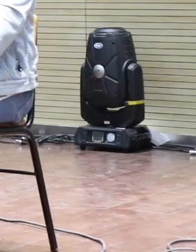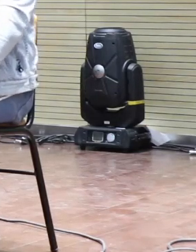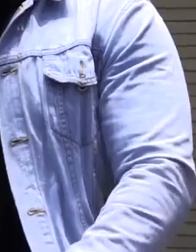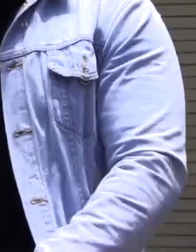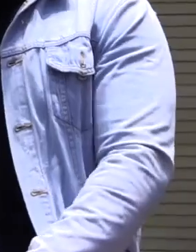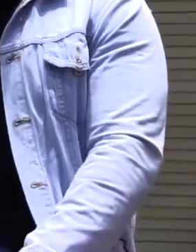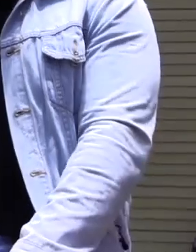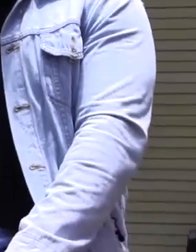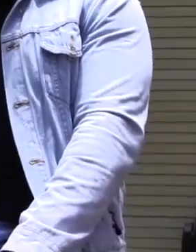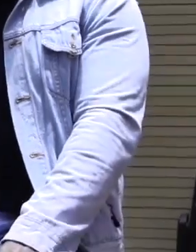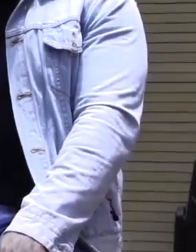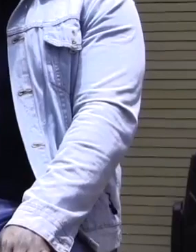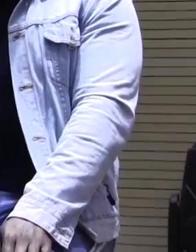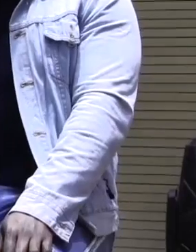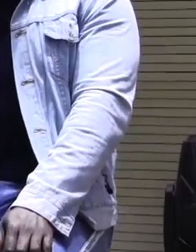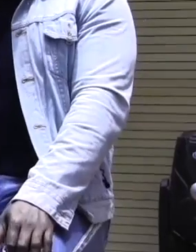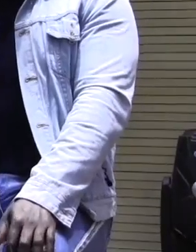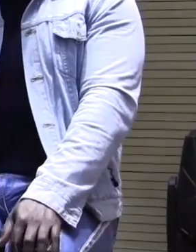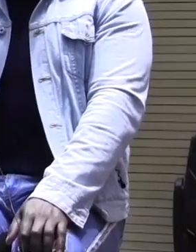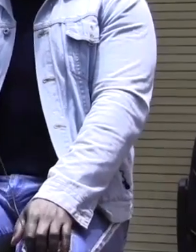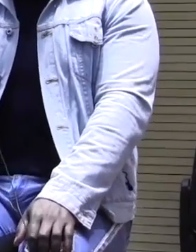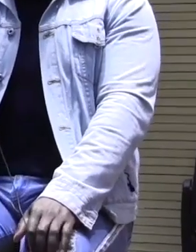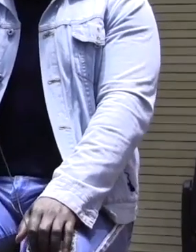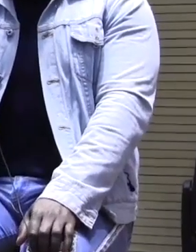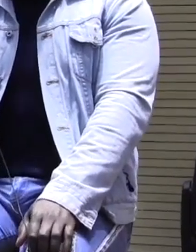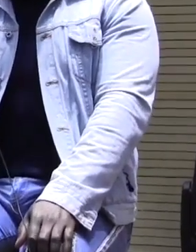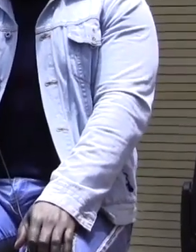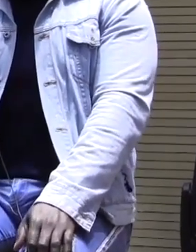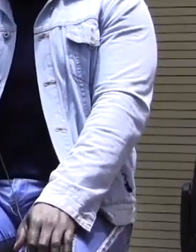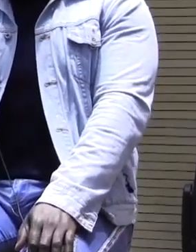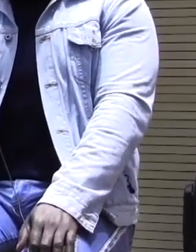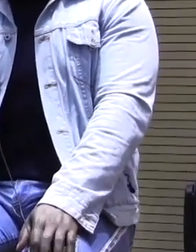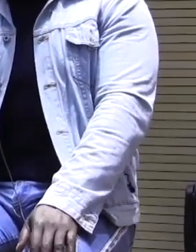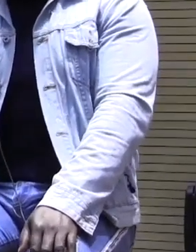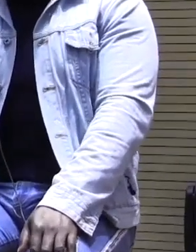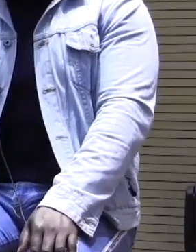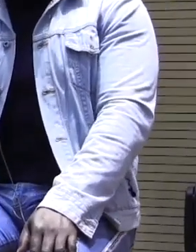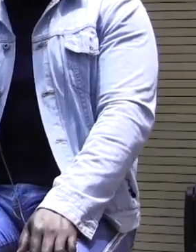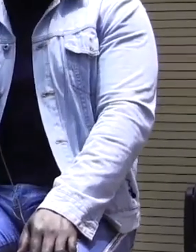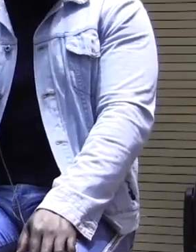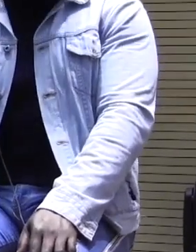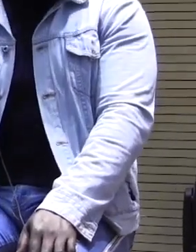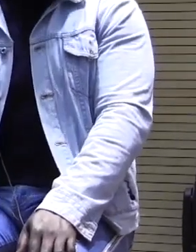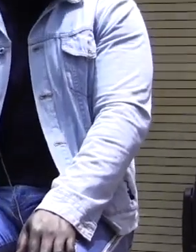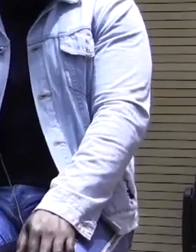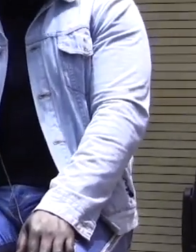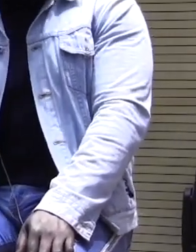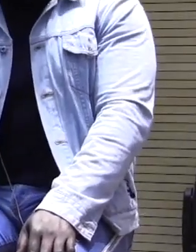Where your mama di, oh she di ana where your mama la? Fano we me